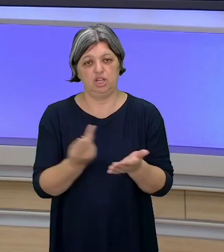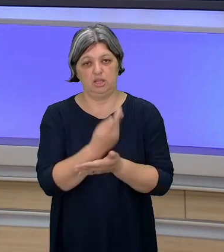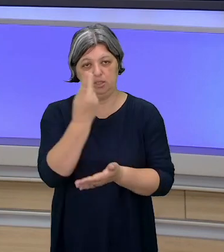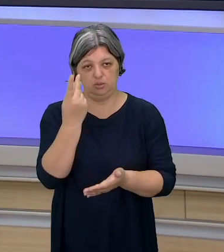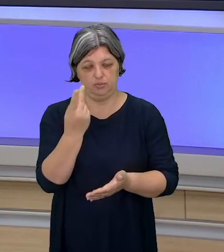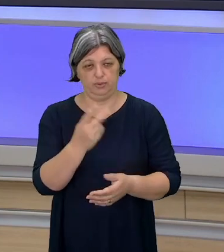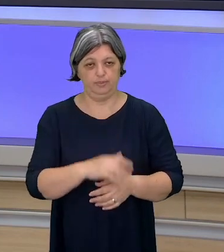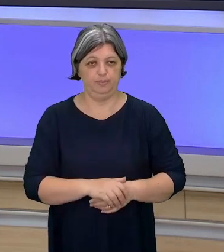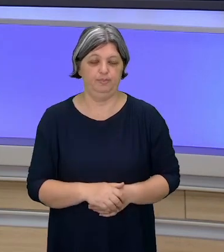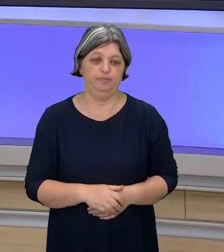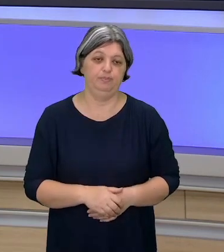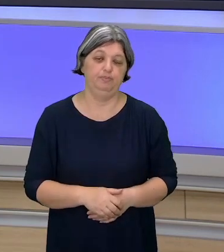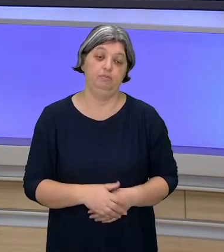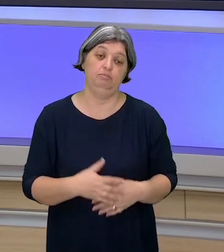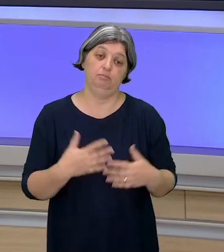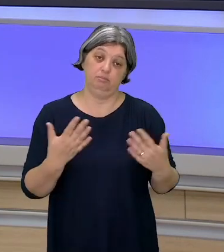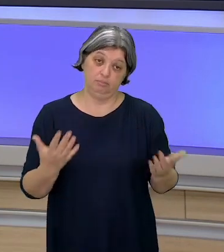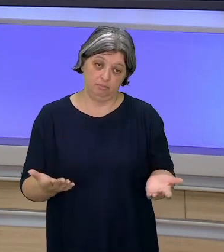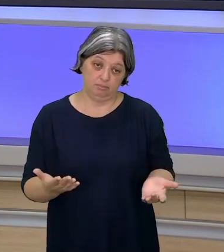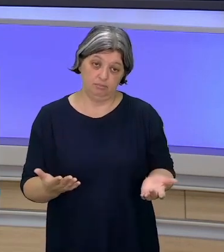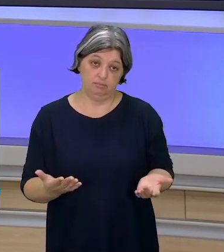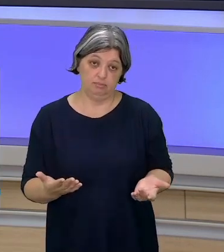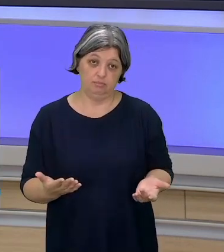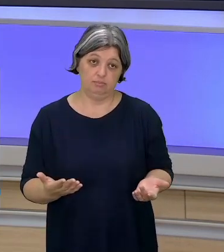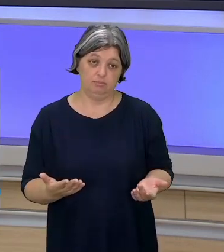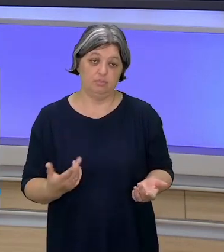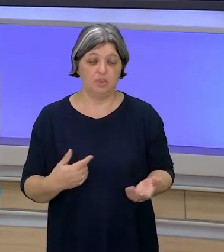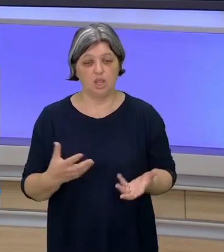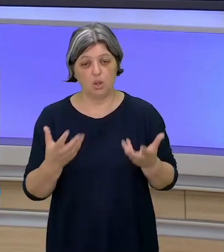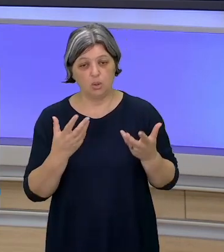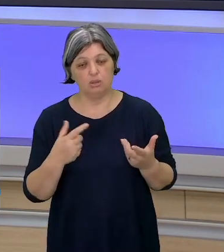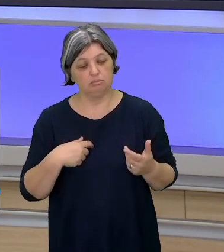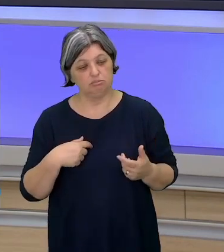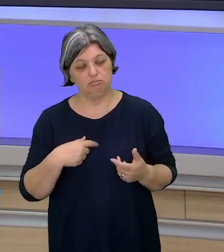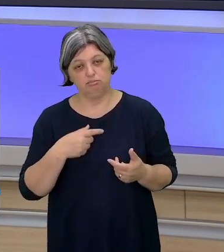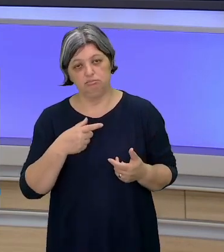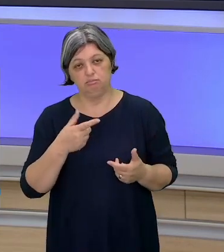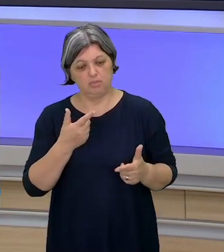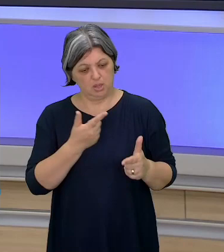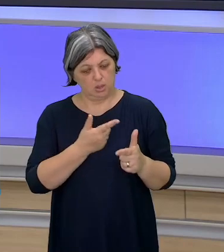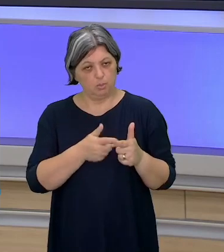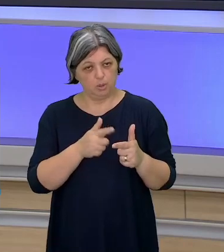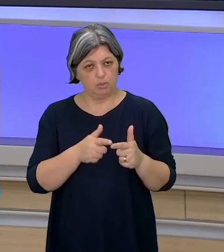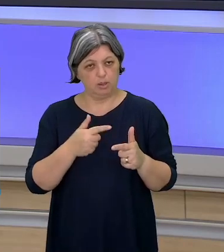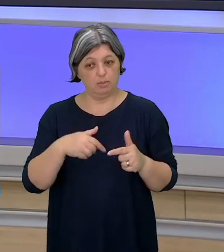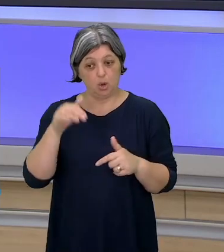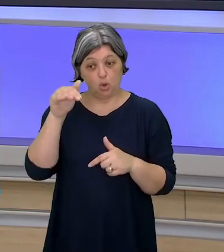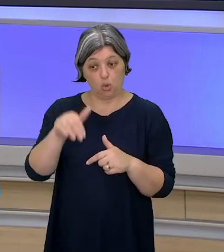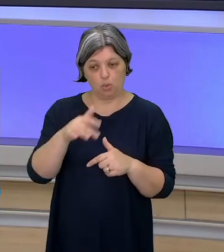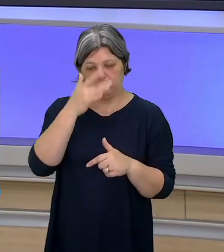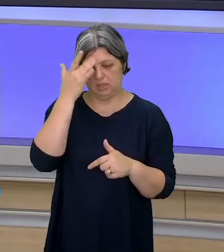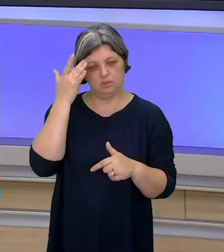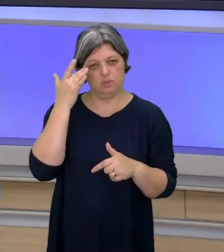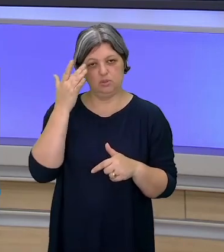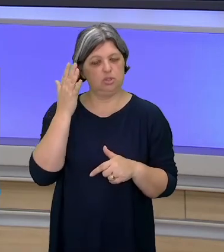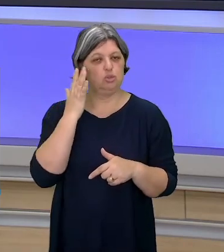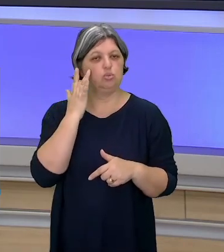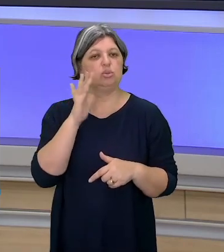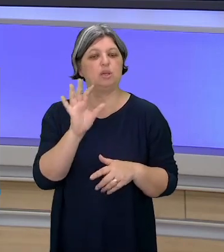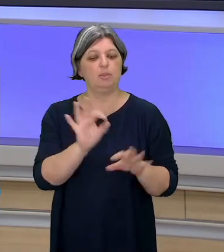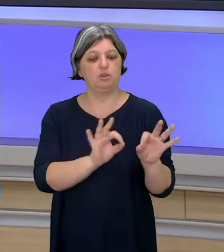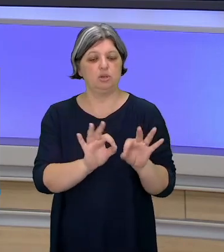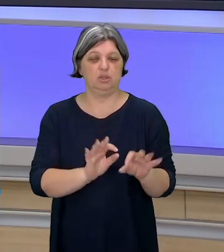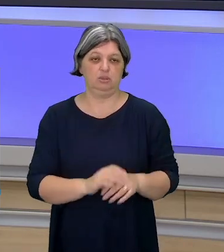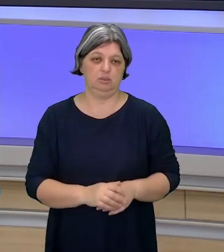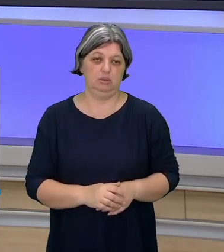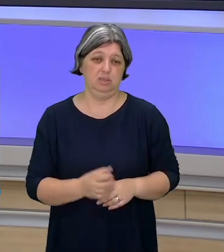bom, eu não quero que esse problema seja meu. Eu quero dizer que a culpa é das pessoas que não sabem se organizar. Por causa que